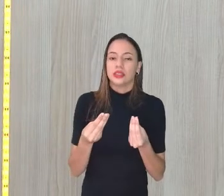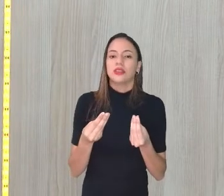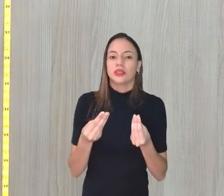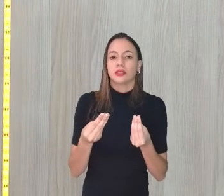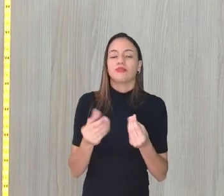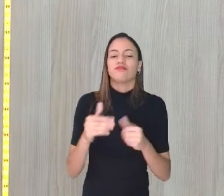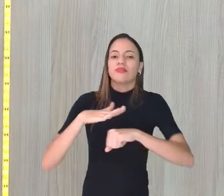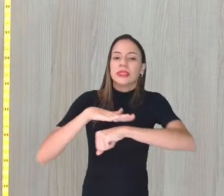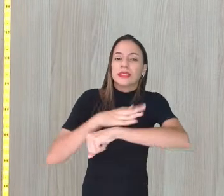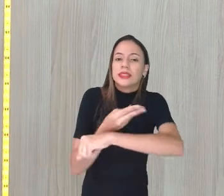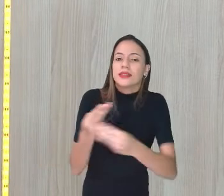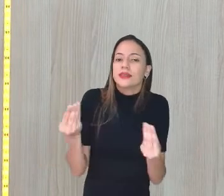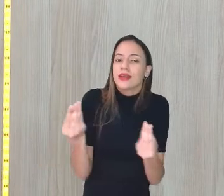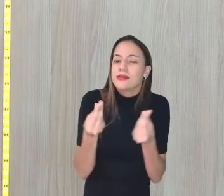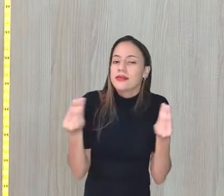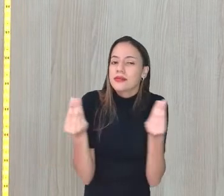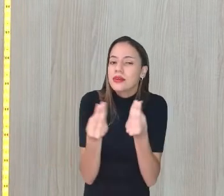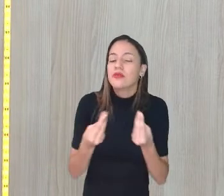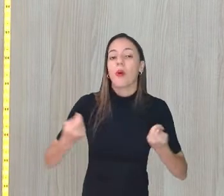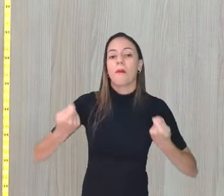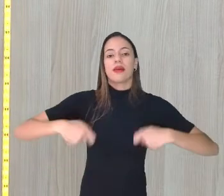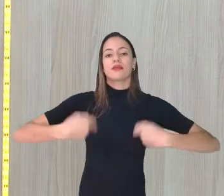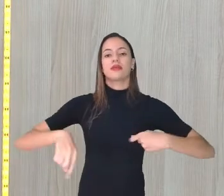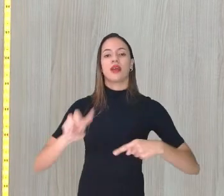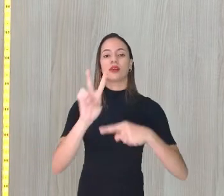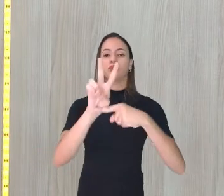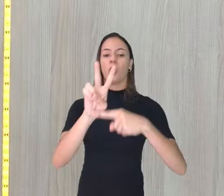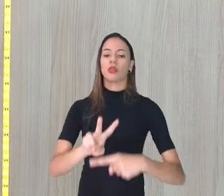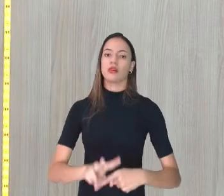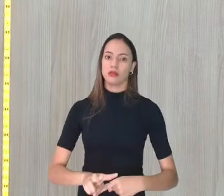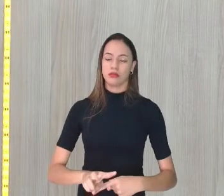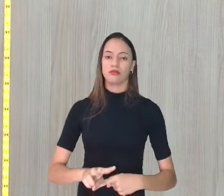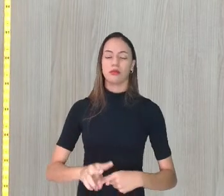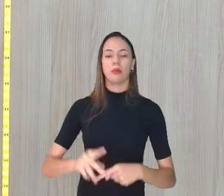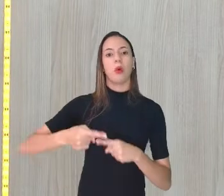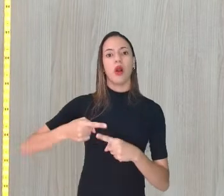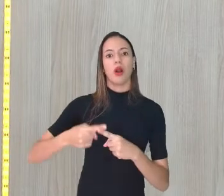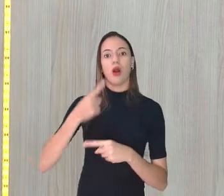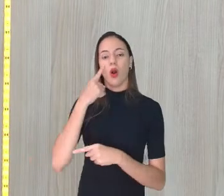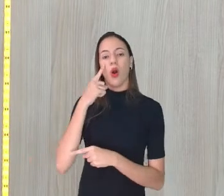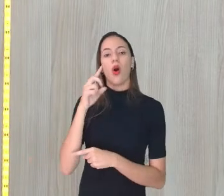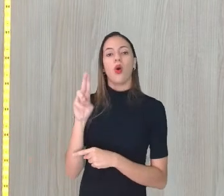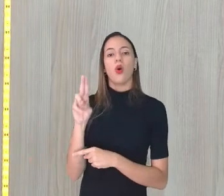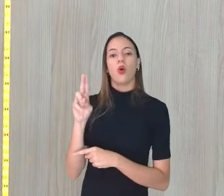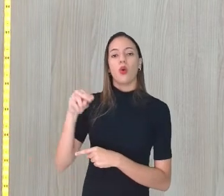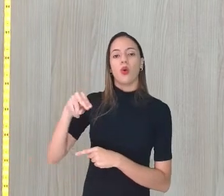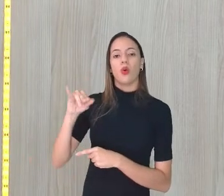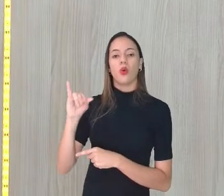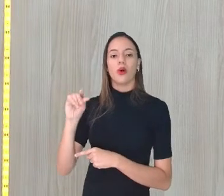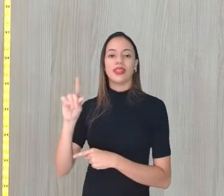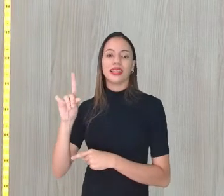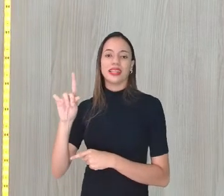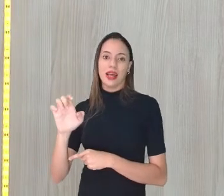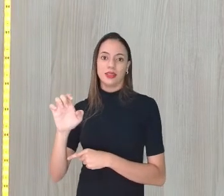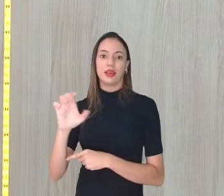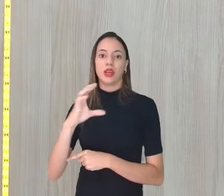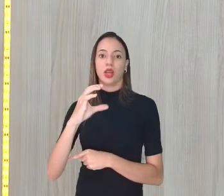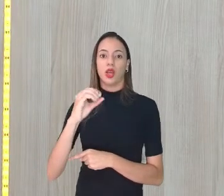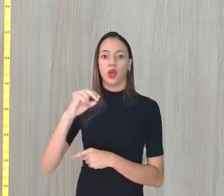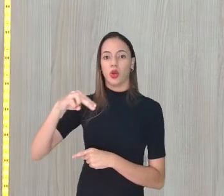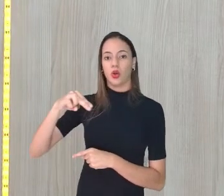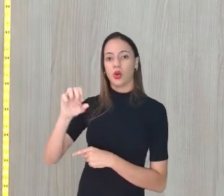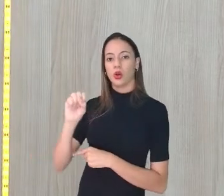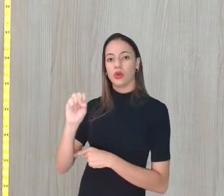que precisa ser preservado aquilo ali. Então, quando a gente está falando de unidades de conservação, a gente está falando de um território que precisa